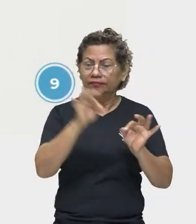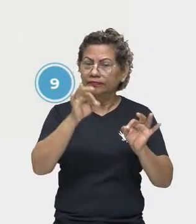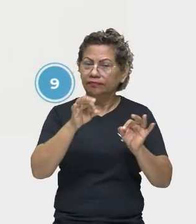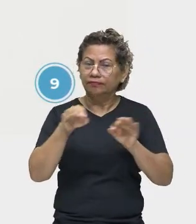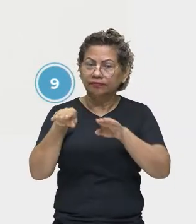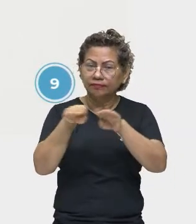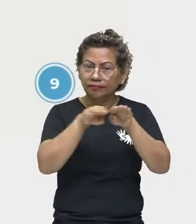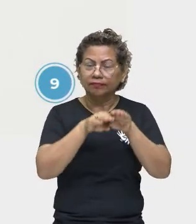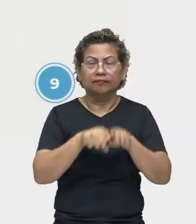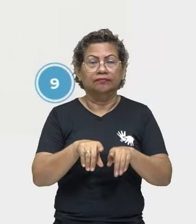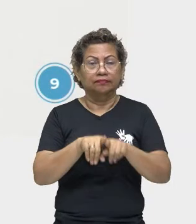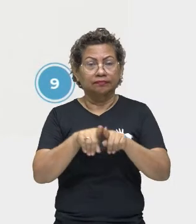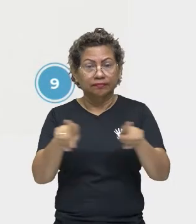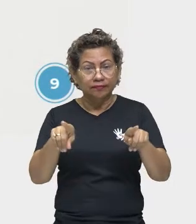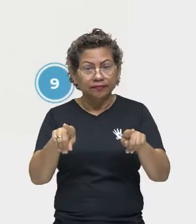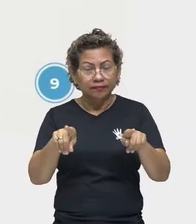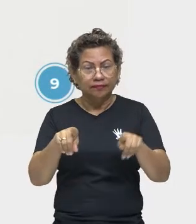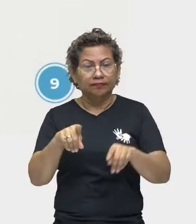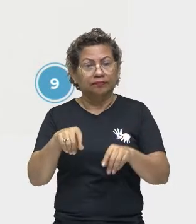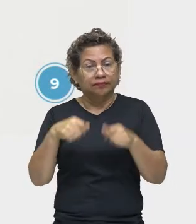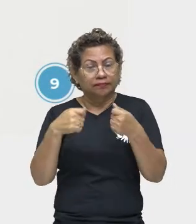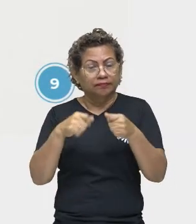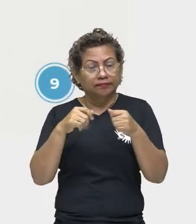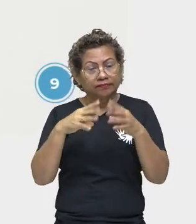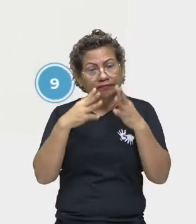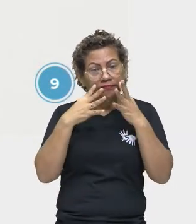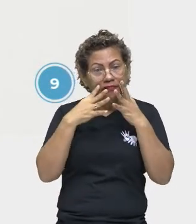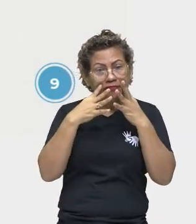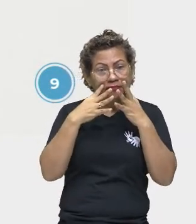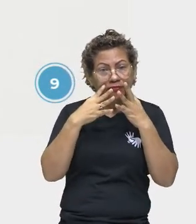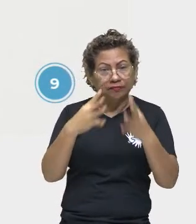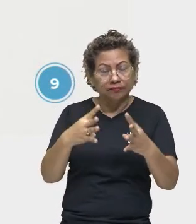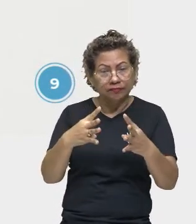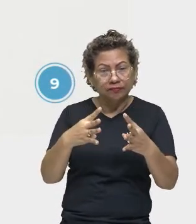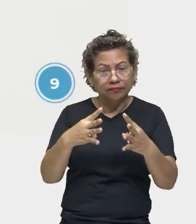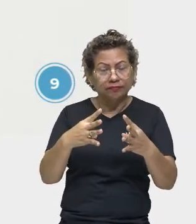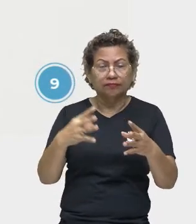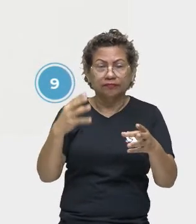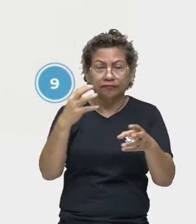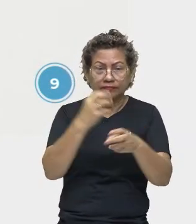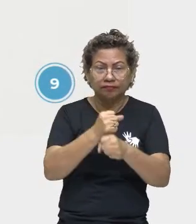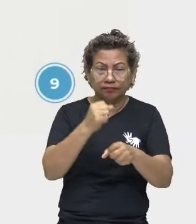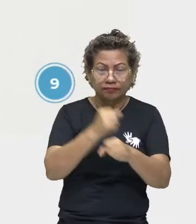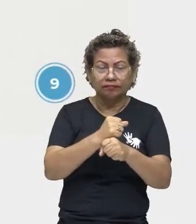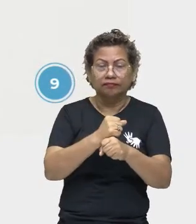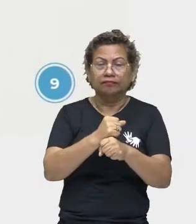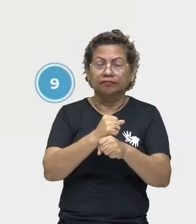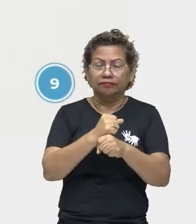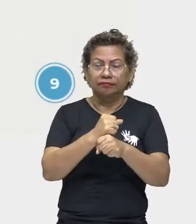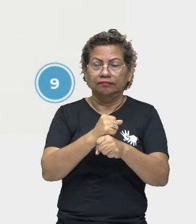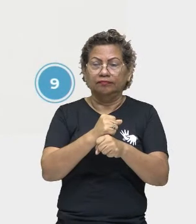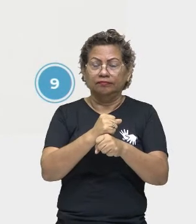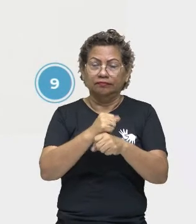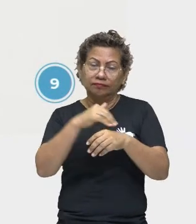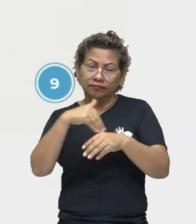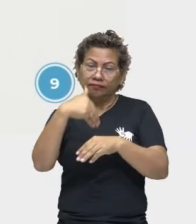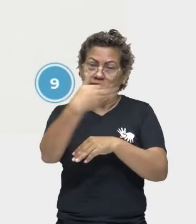em um polígono regular pode ser calculado como ângulo externo,